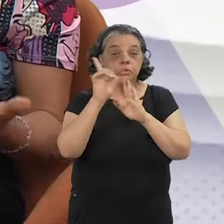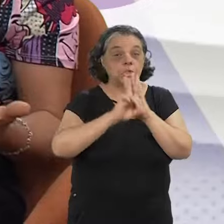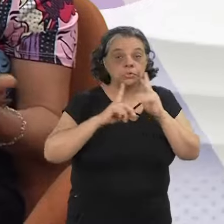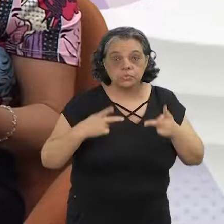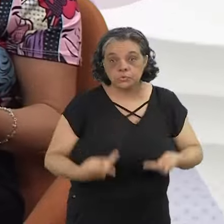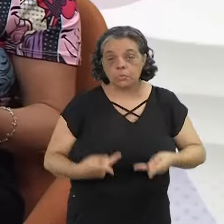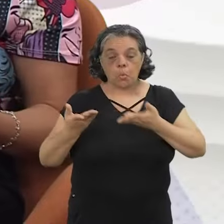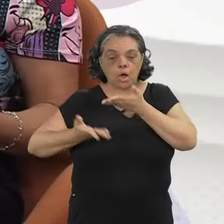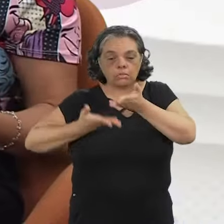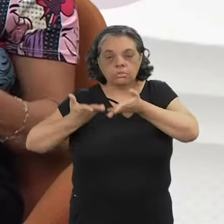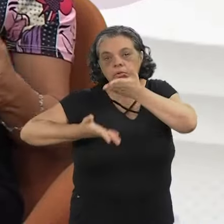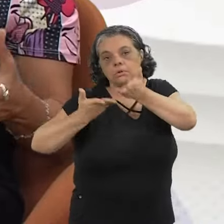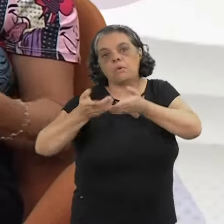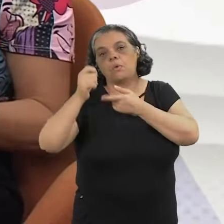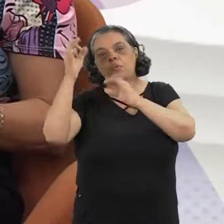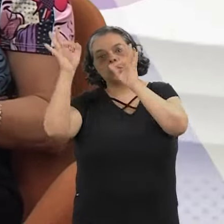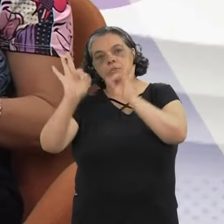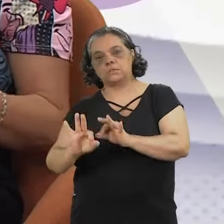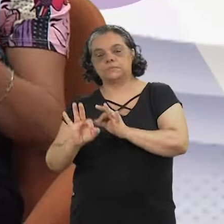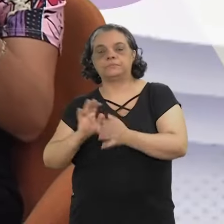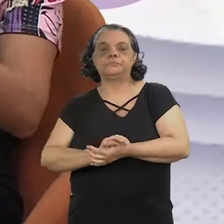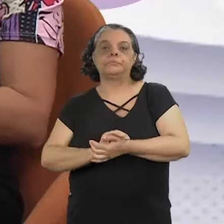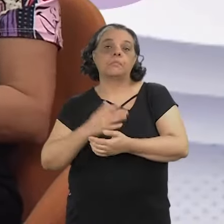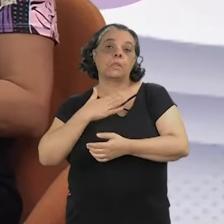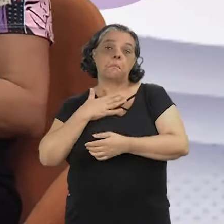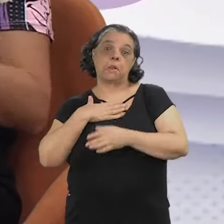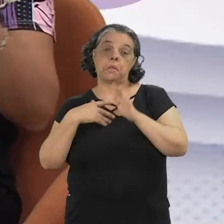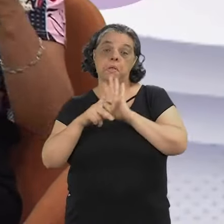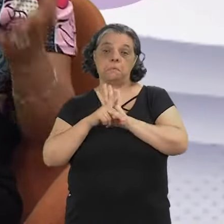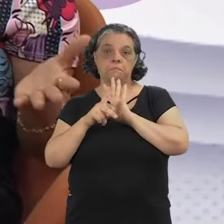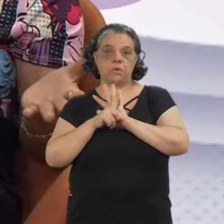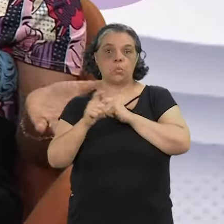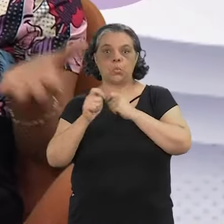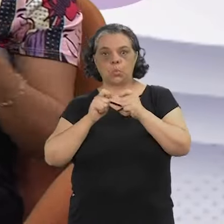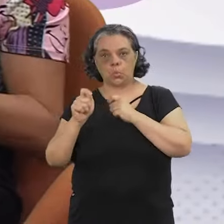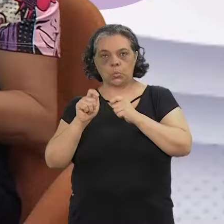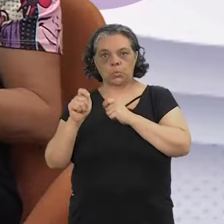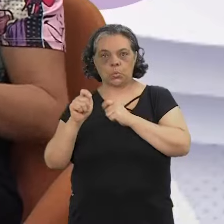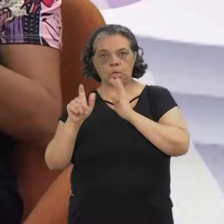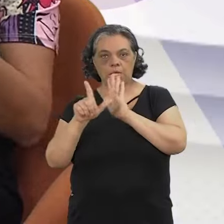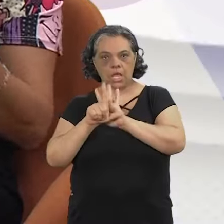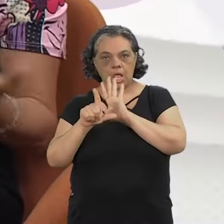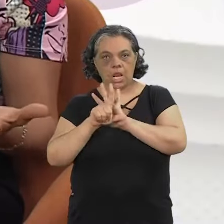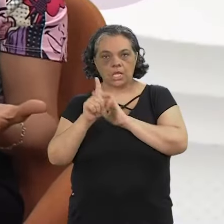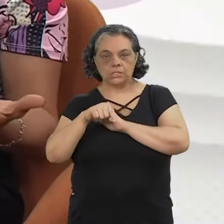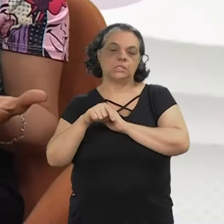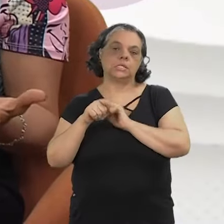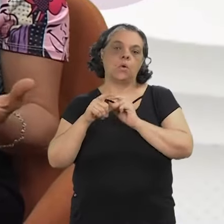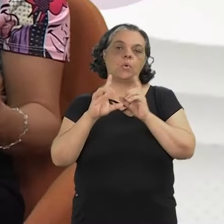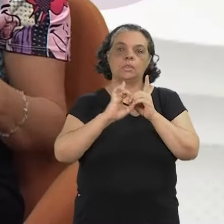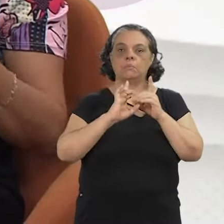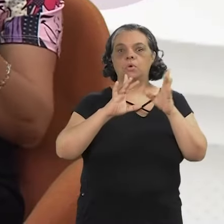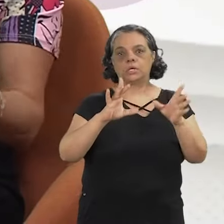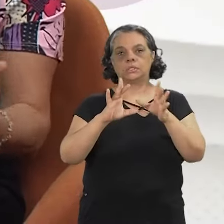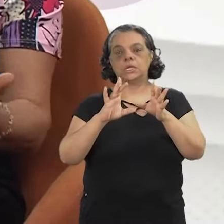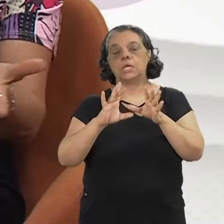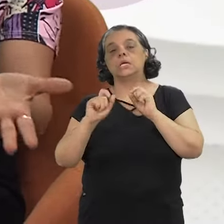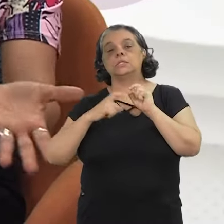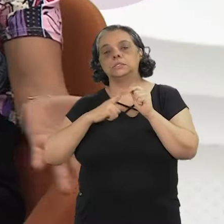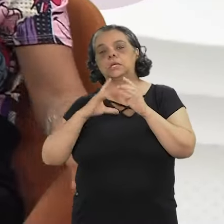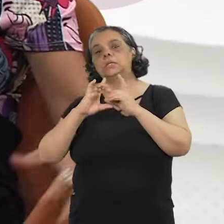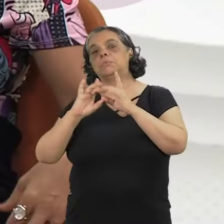atendeu aos pré-requisitos necessários Então para mim a o controle e a regulação são instrumentos Democráticos que